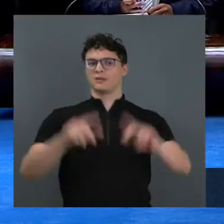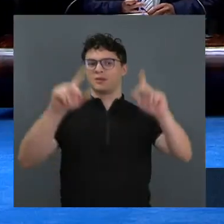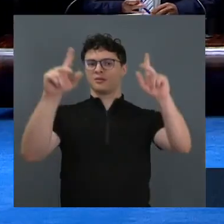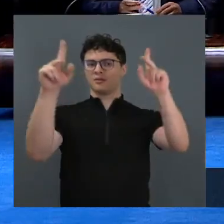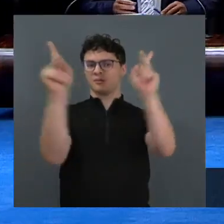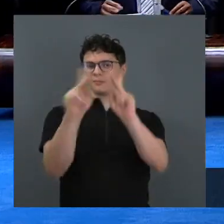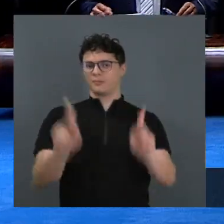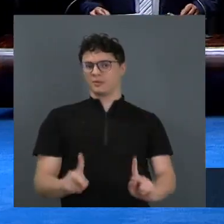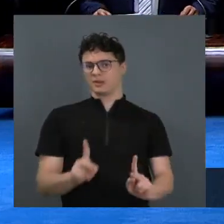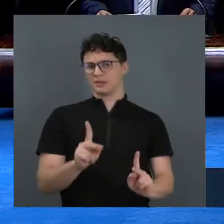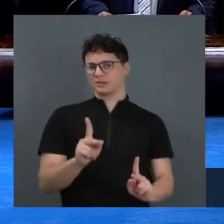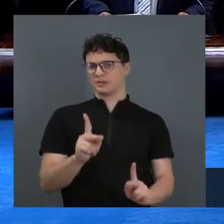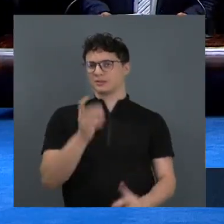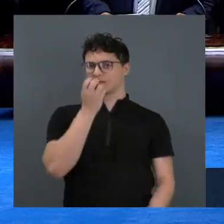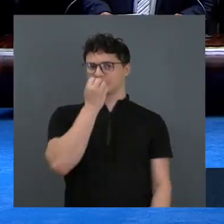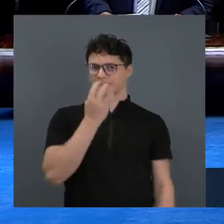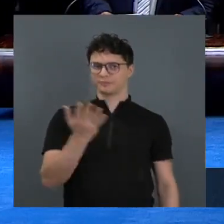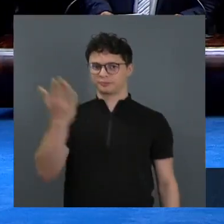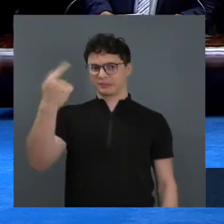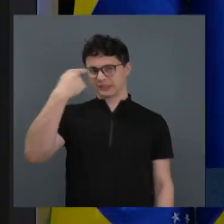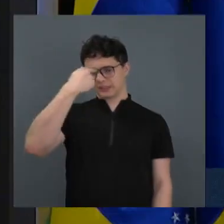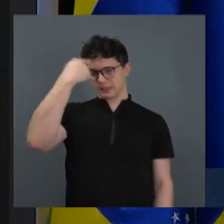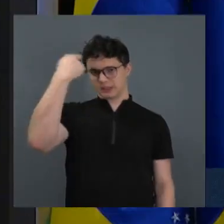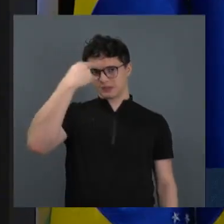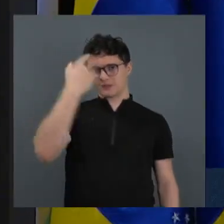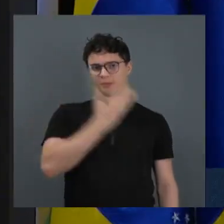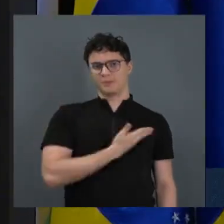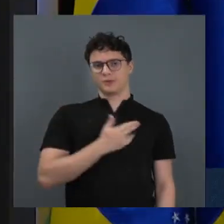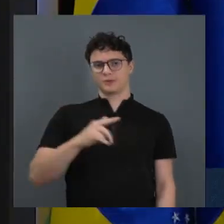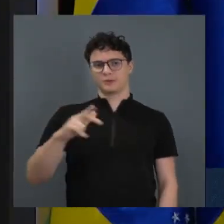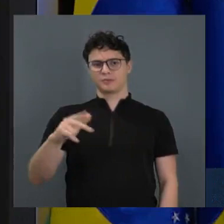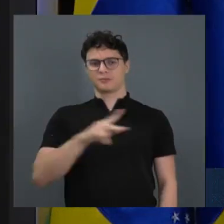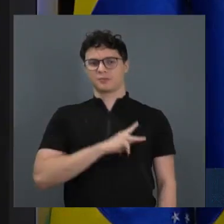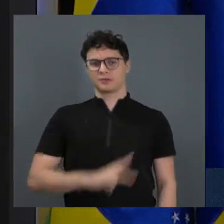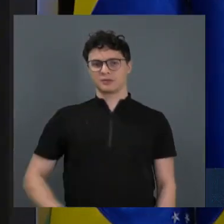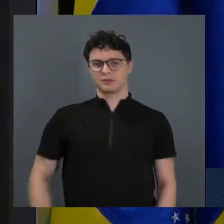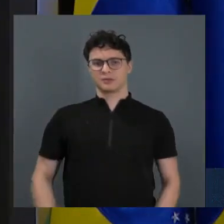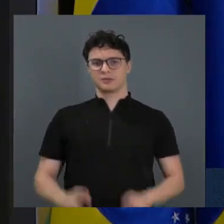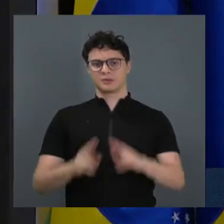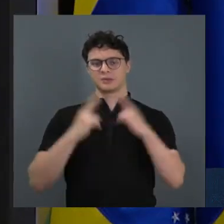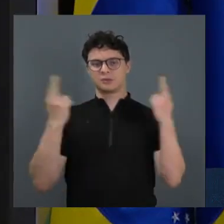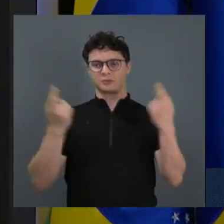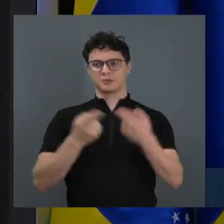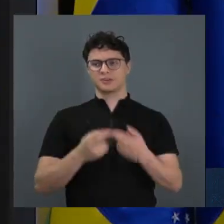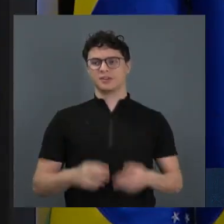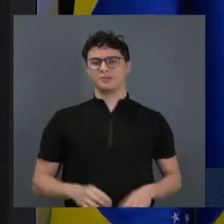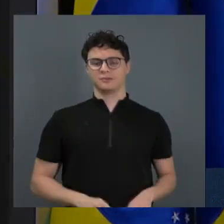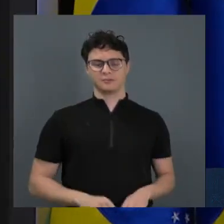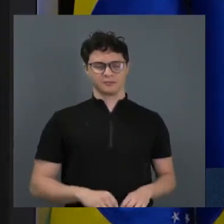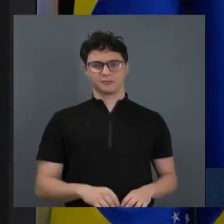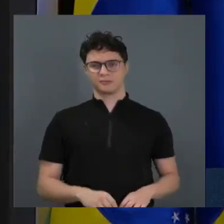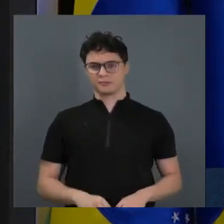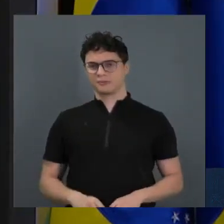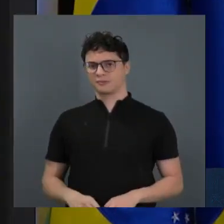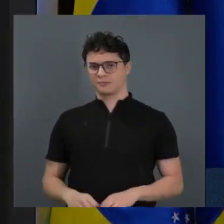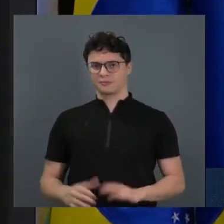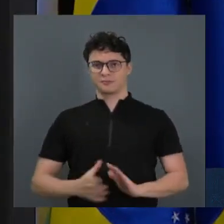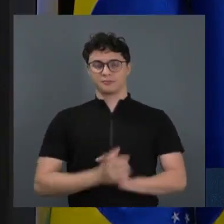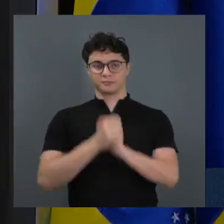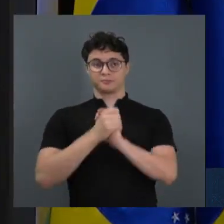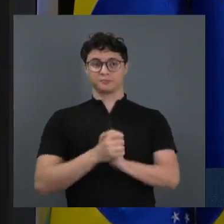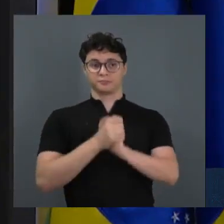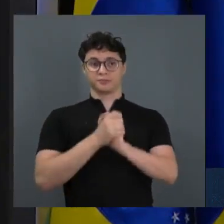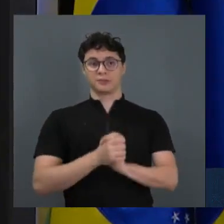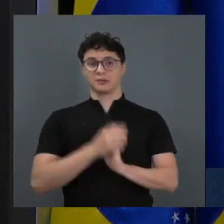Meu amigo, meu irmão, senador Stevenson Valentim, presidente dessa sessão. Quero saudar aqui